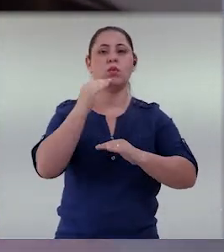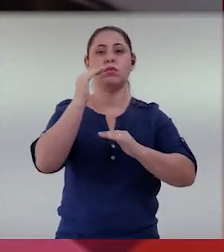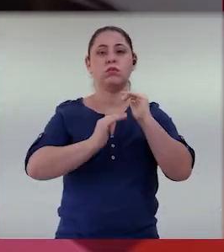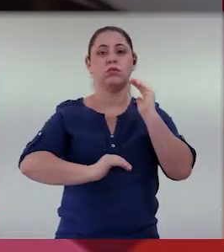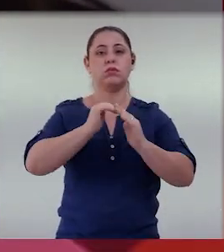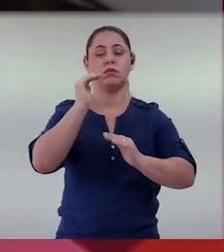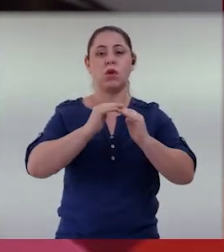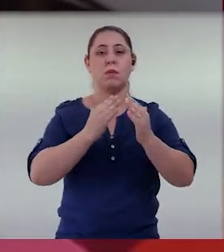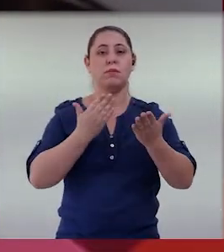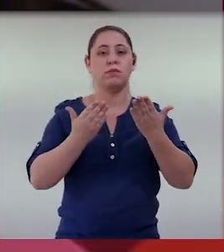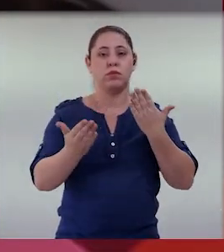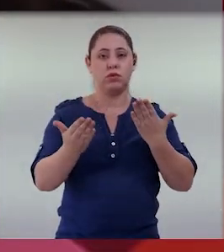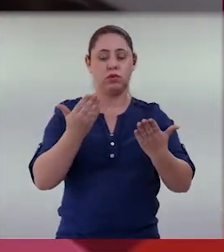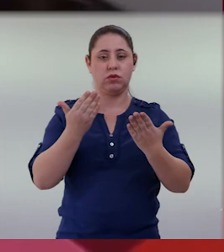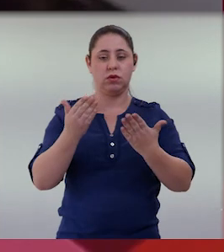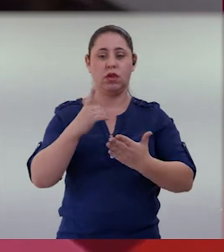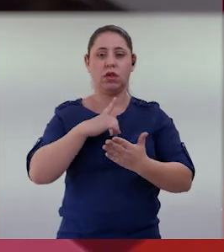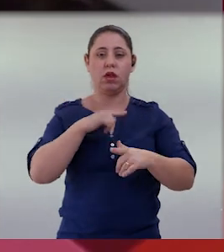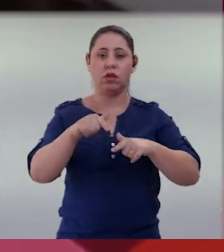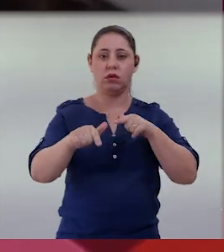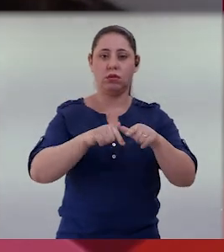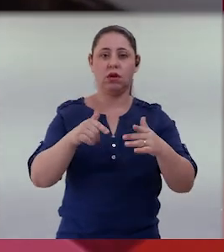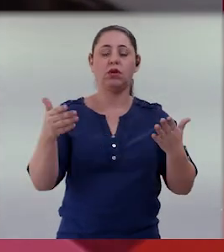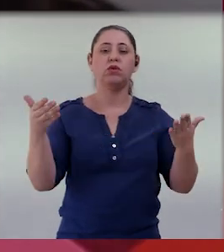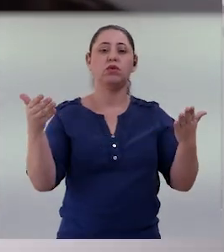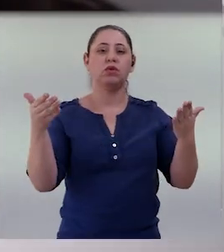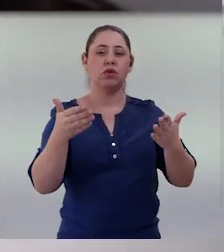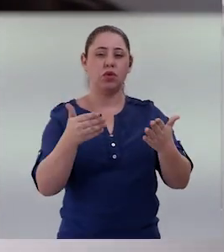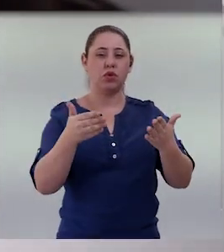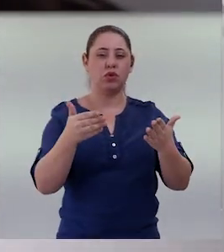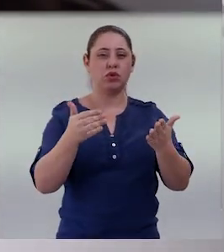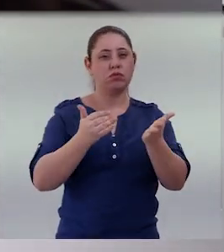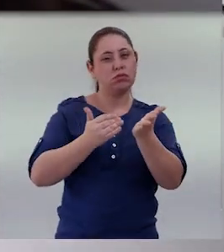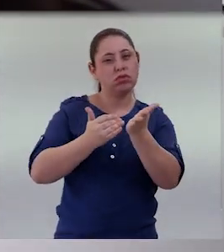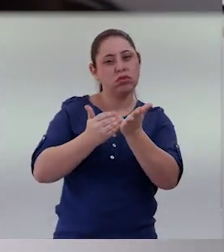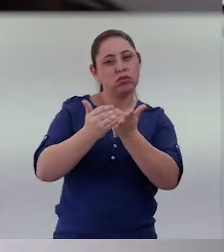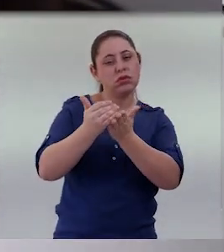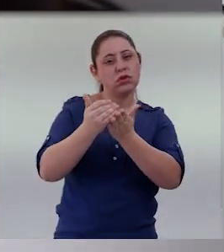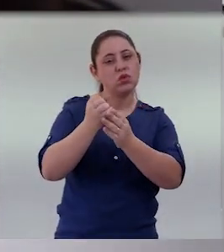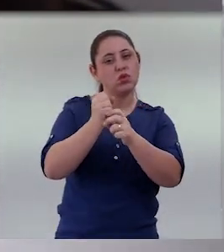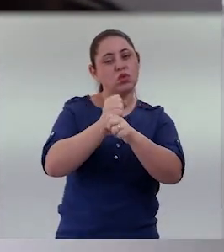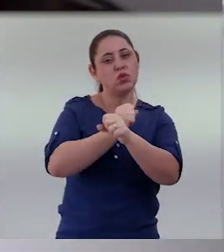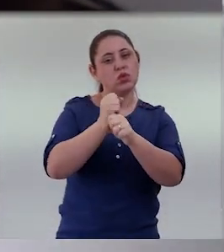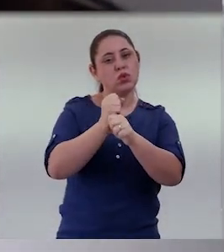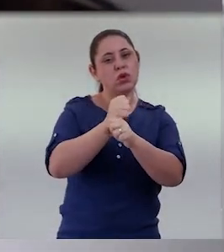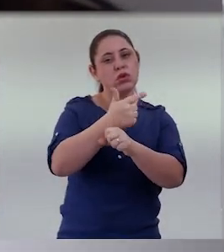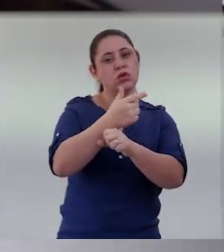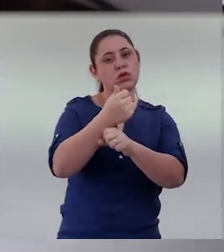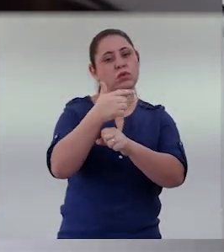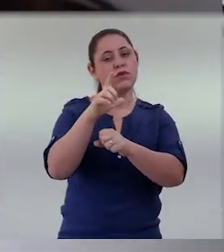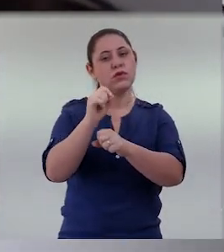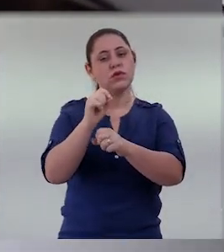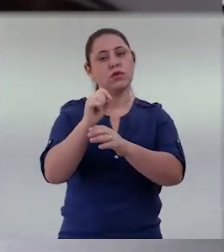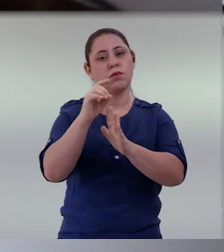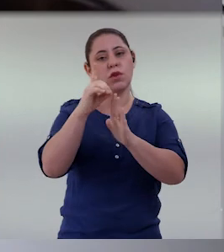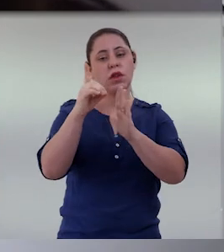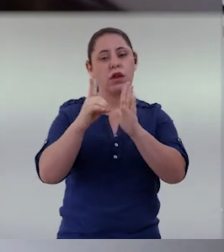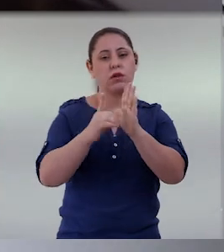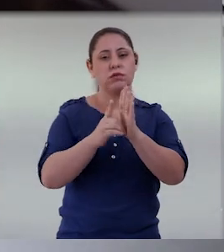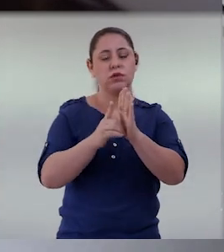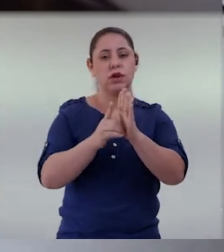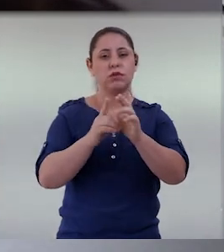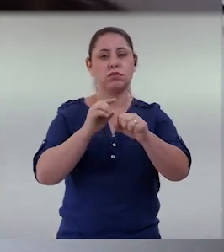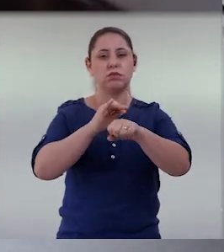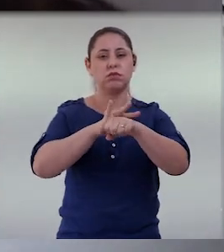E, Renata, como é que os profissionais de psicologia têm atuado, então, desde o início do ano, quando